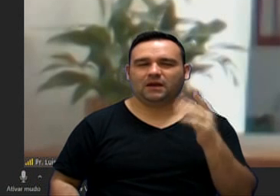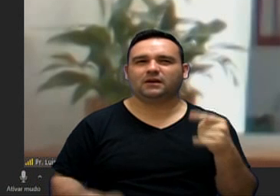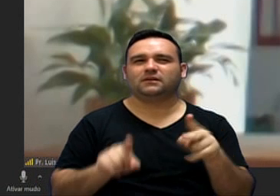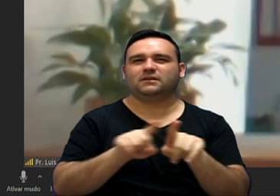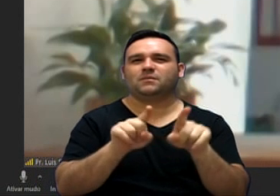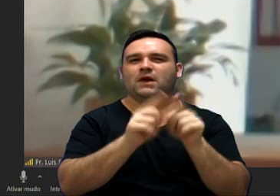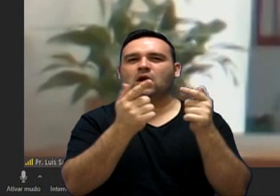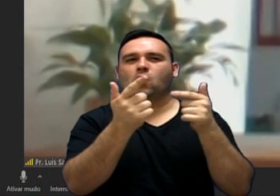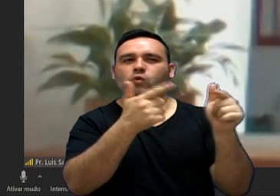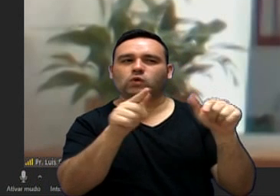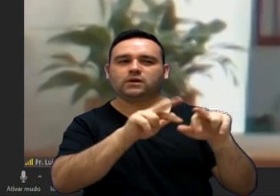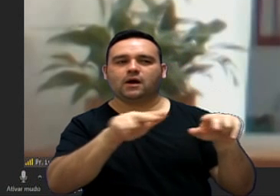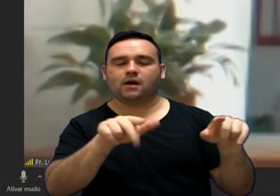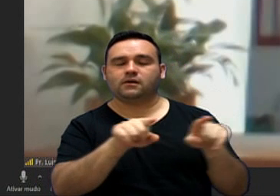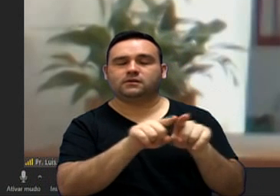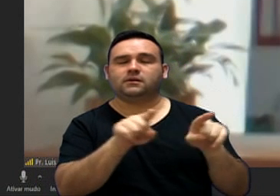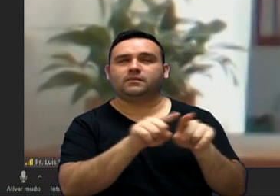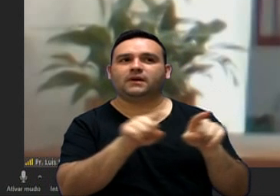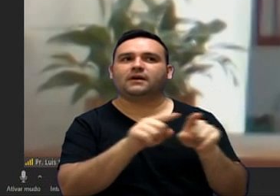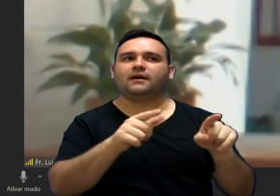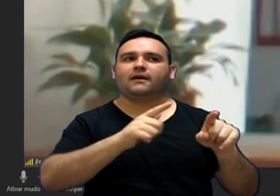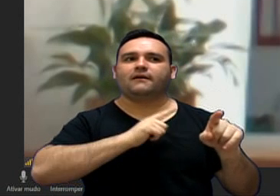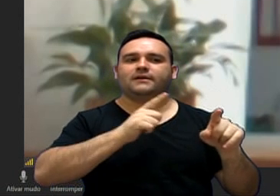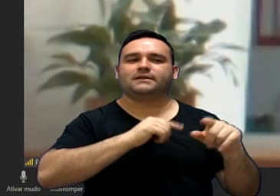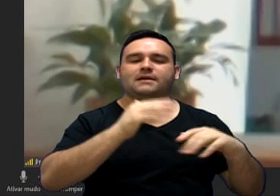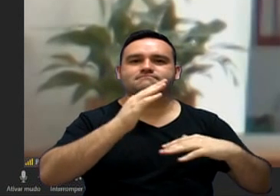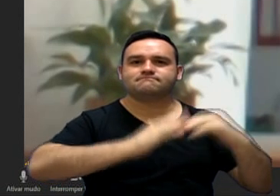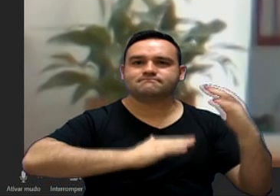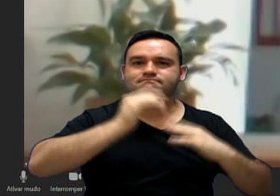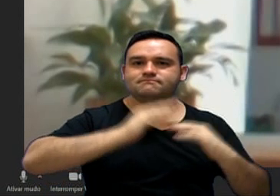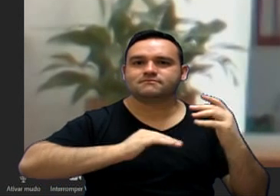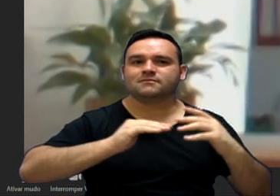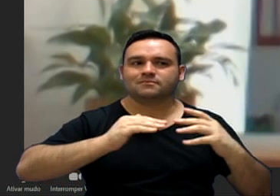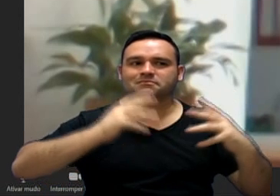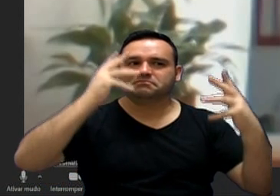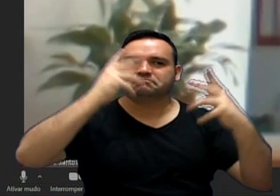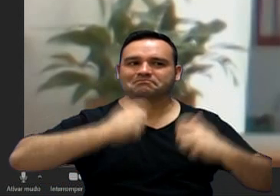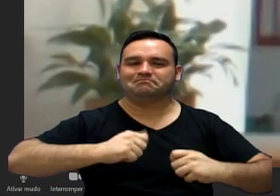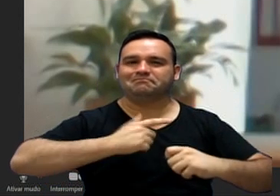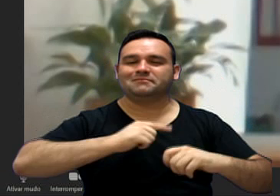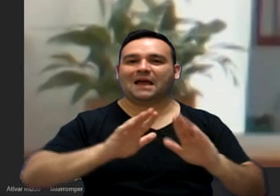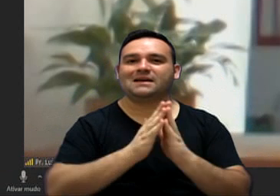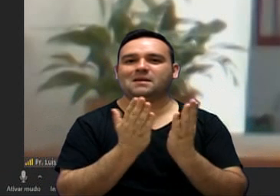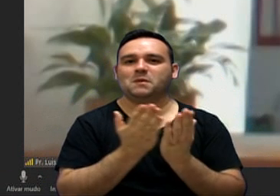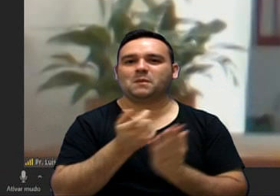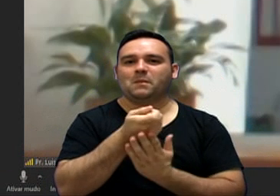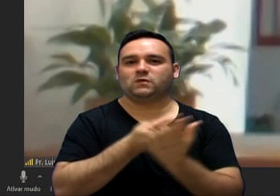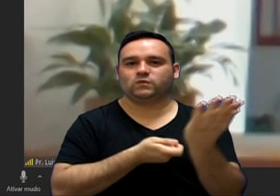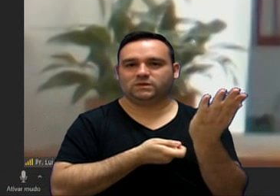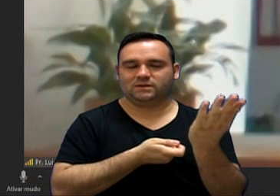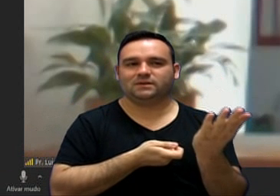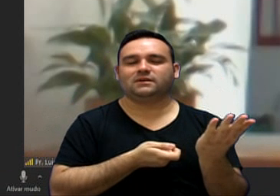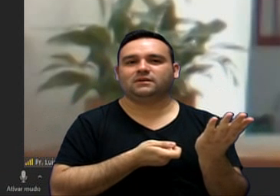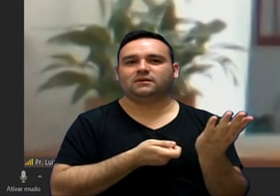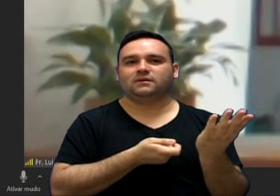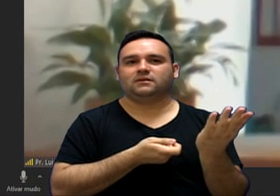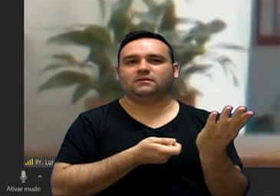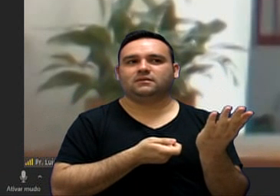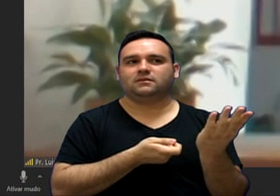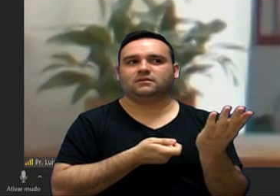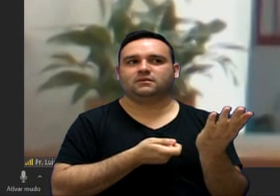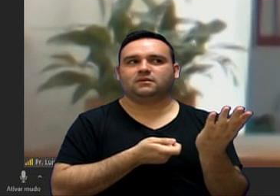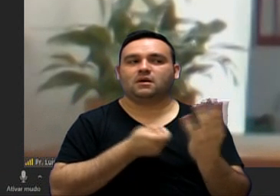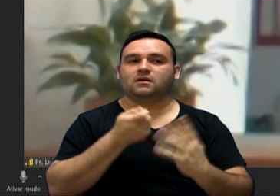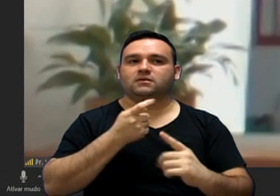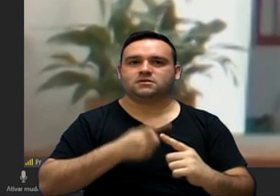outras instituições, estão desenvolvendo essa belíssima iniciativa da Bíblia manuscrita,